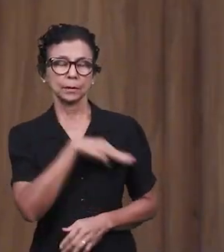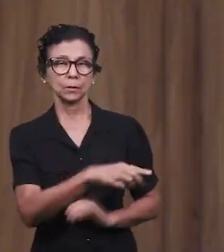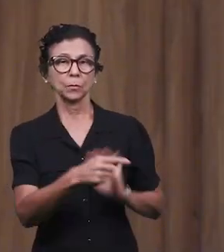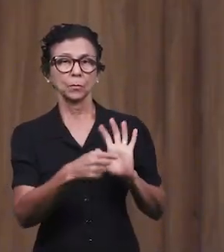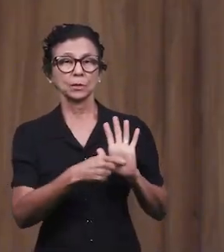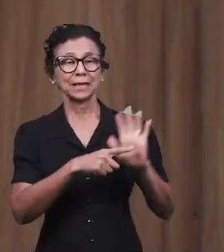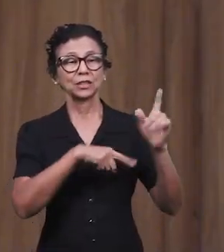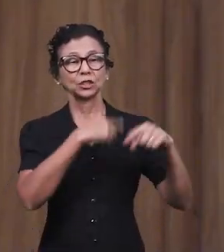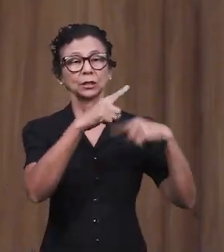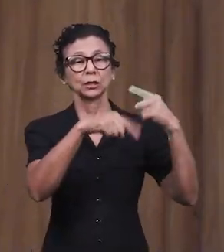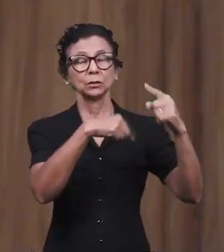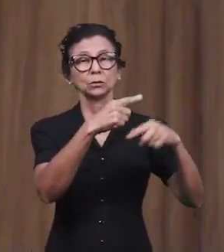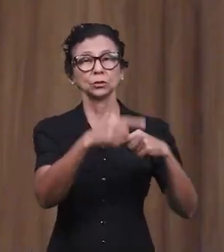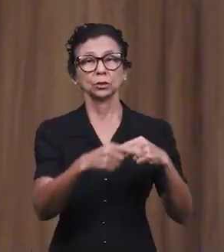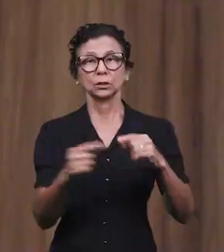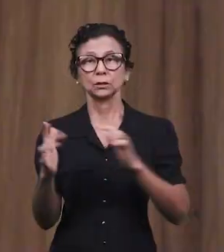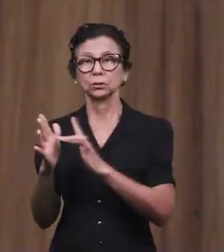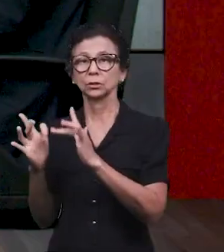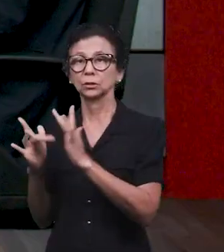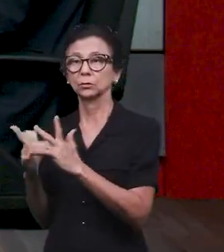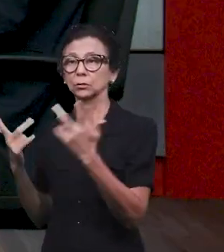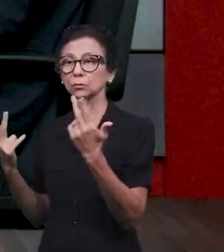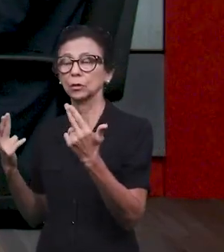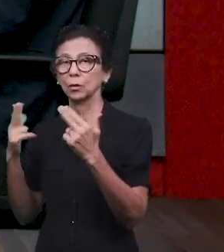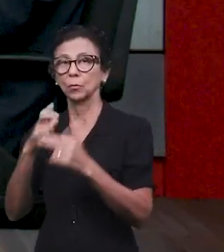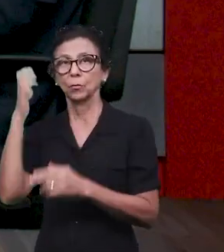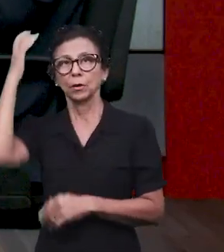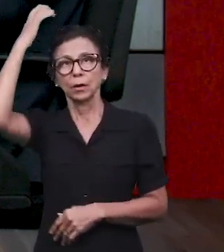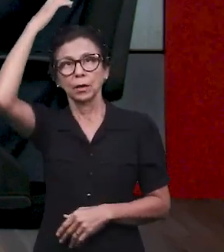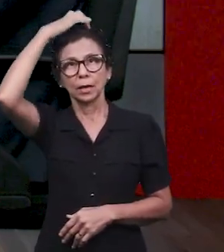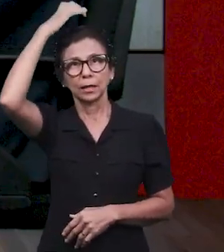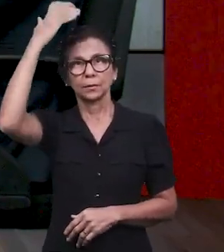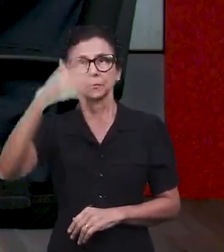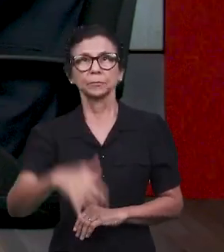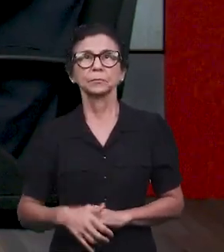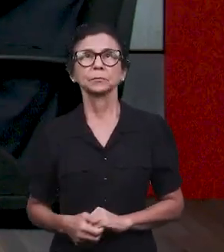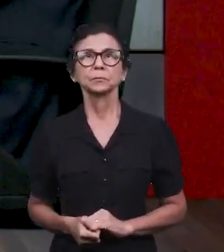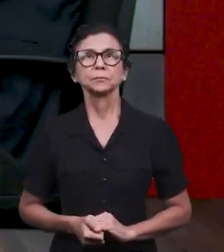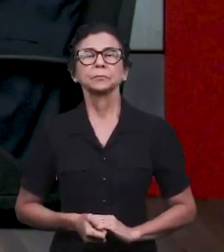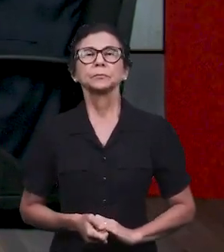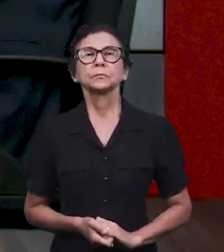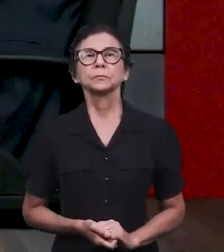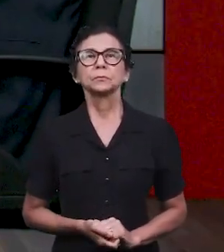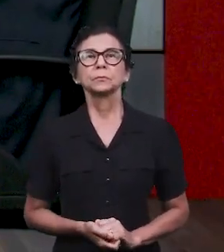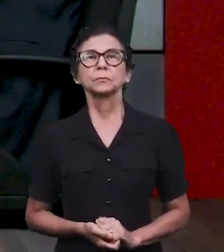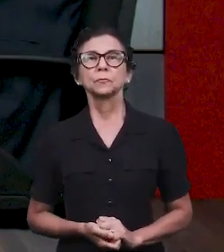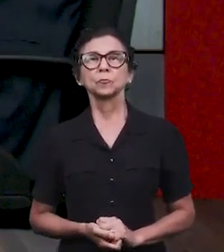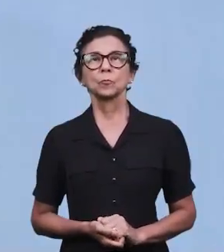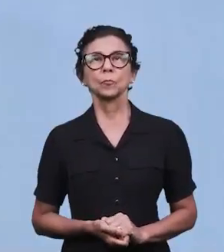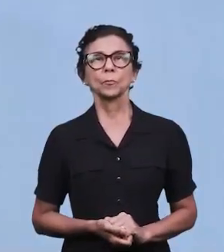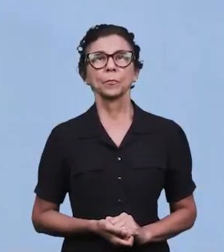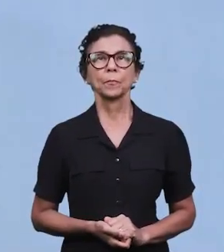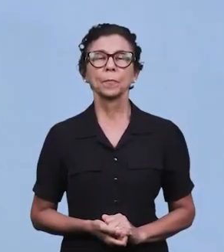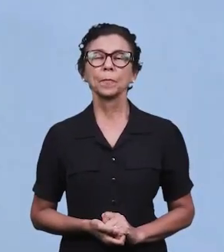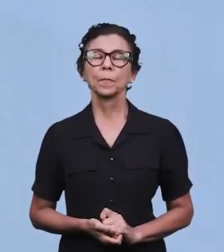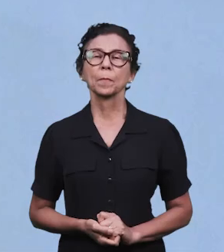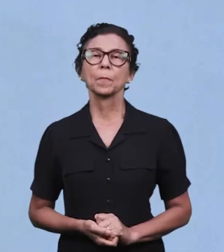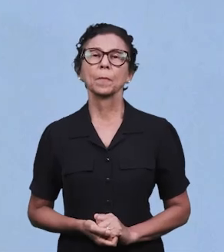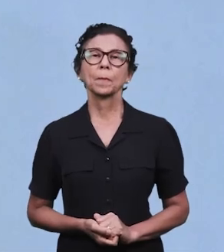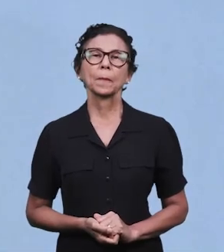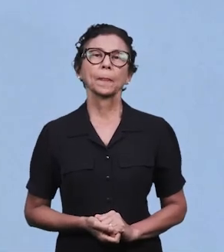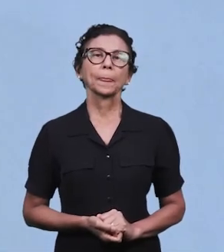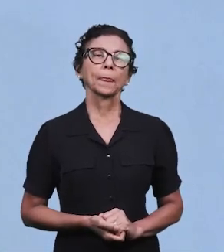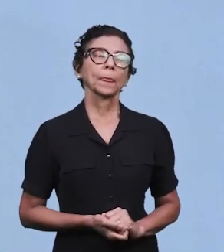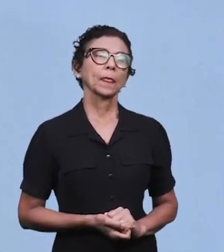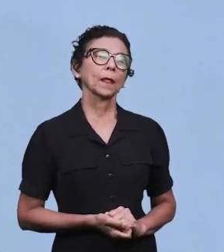de Jesus como rei. Meus irmãos, nós vamos falar um pouquinho sobre a genealogia do Senhor